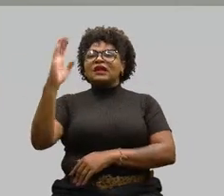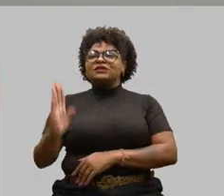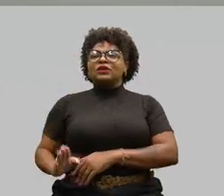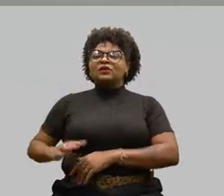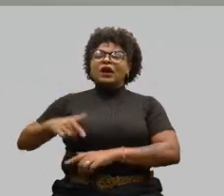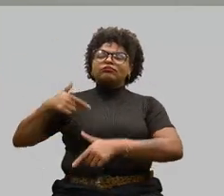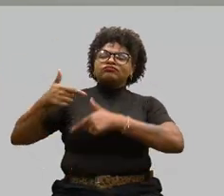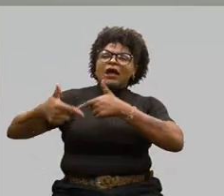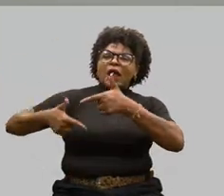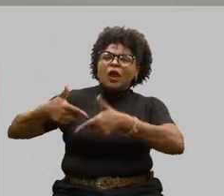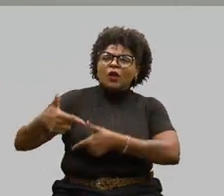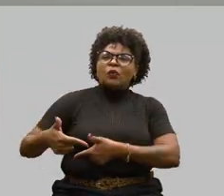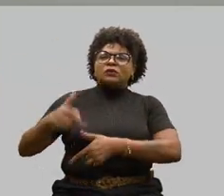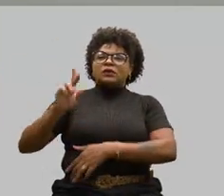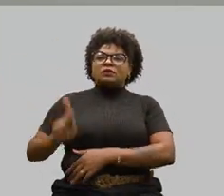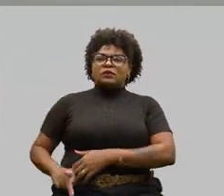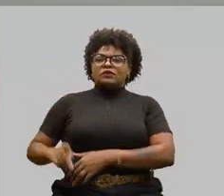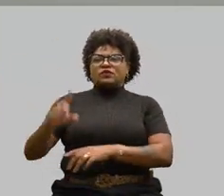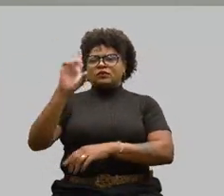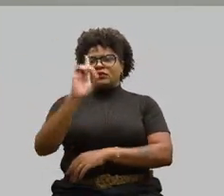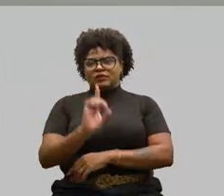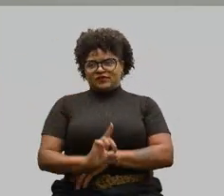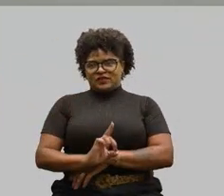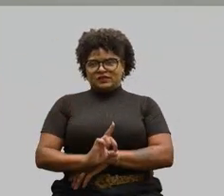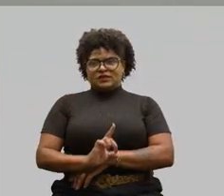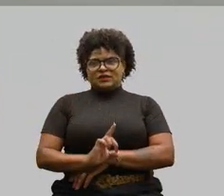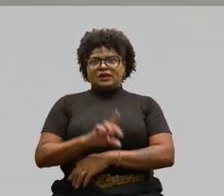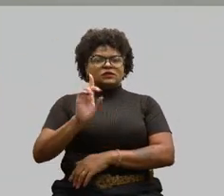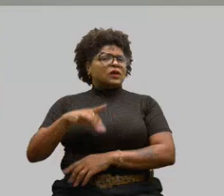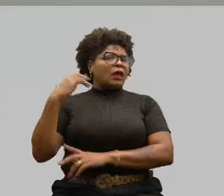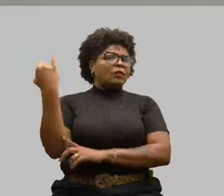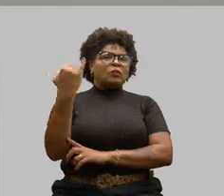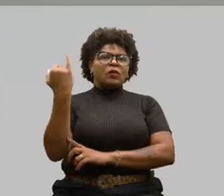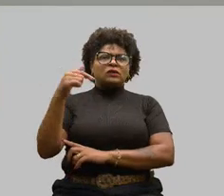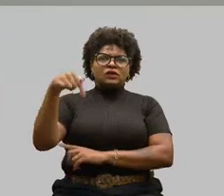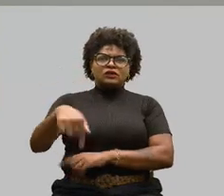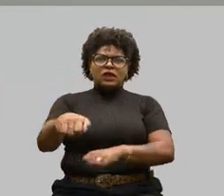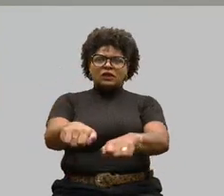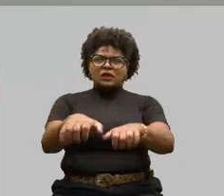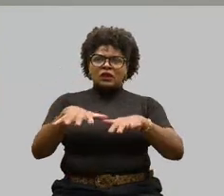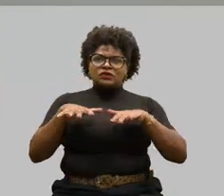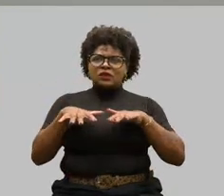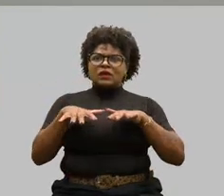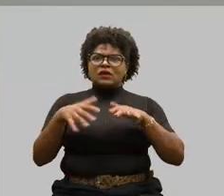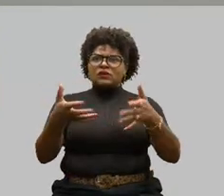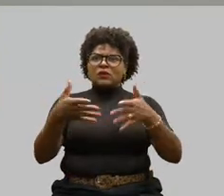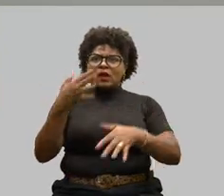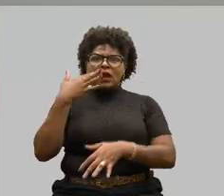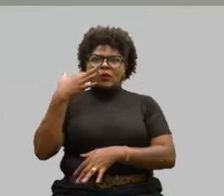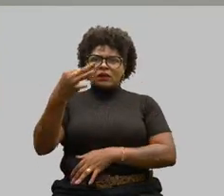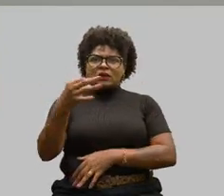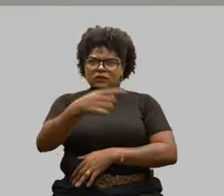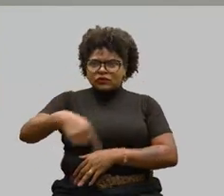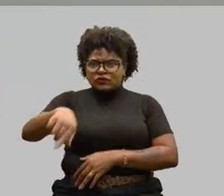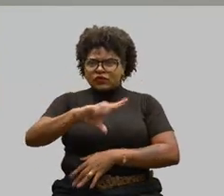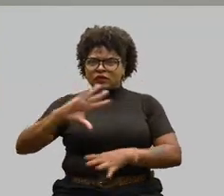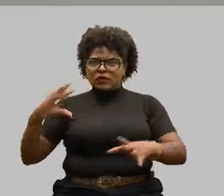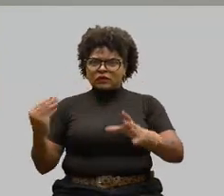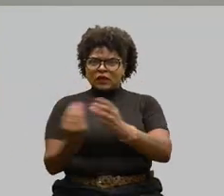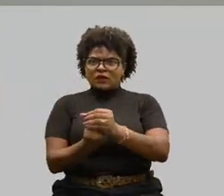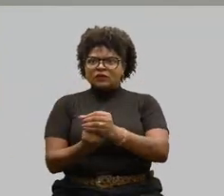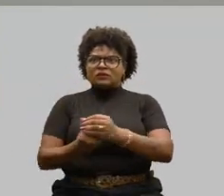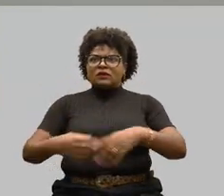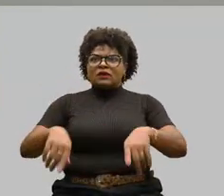com deficiência motivo da importância dessa audiência pública quero chamar atenção para a inclusão e a